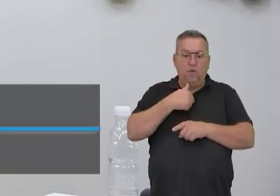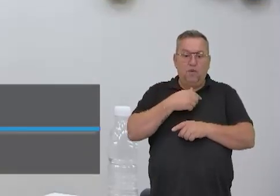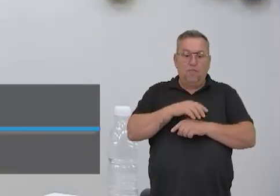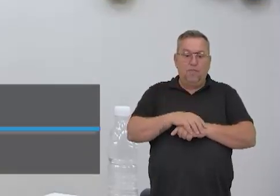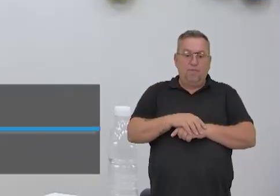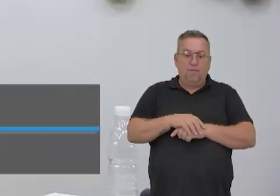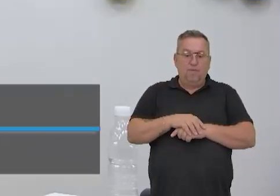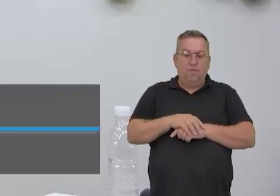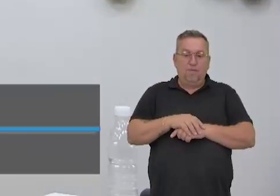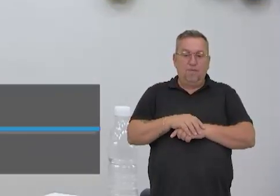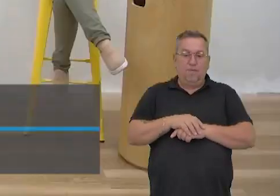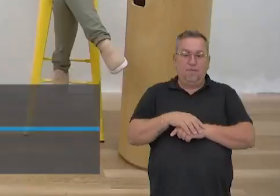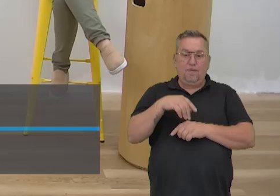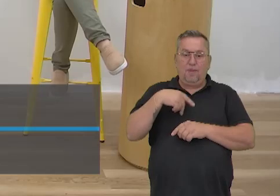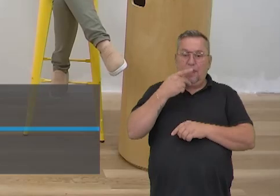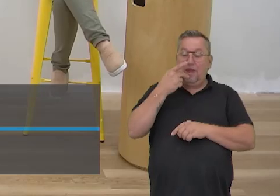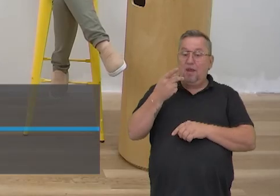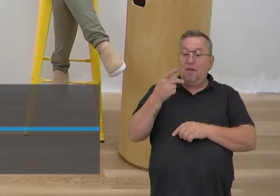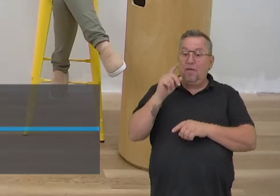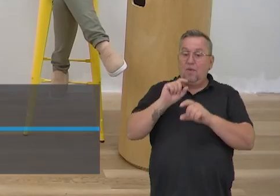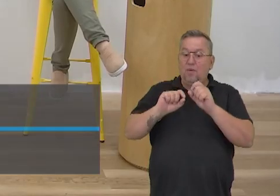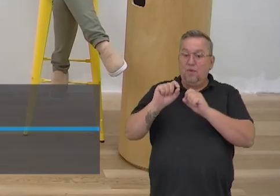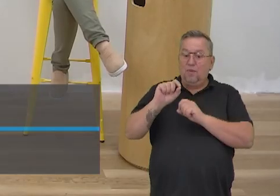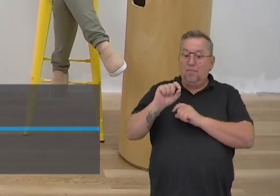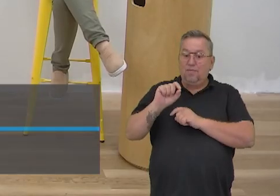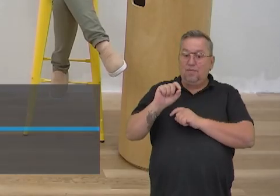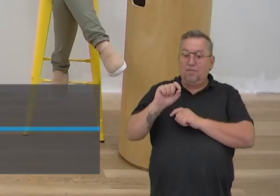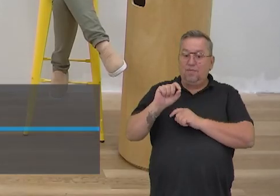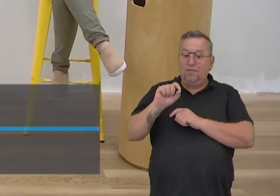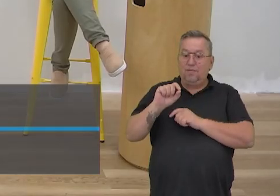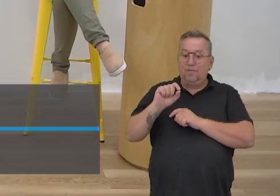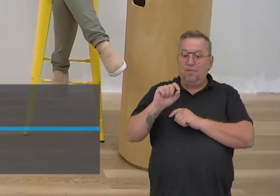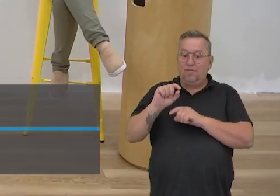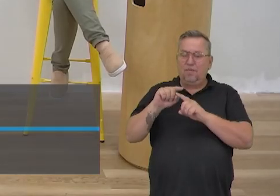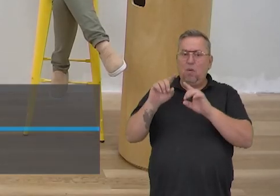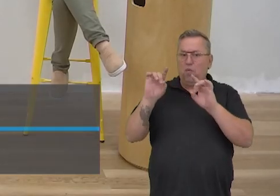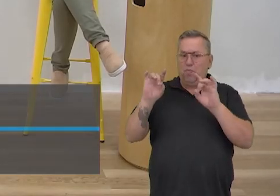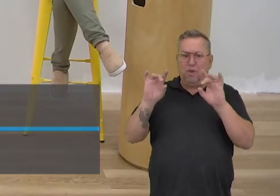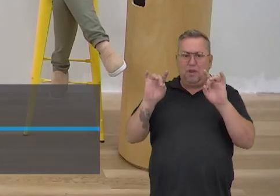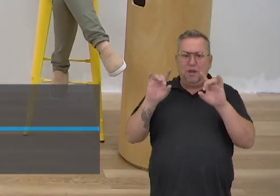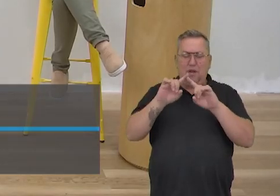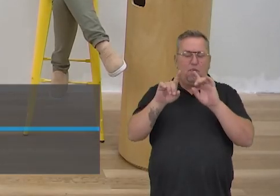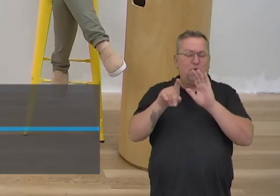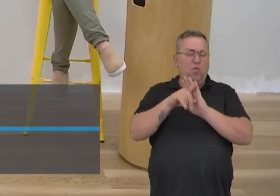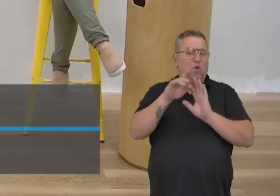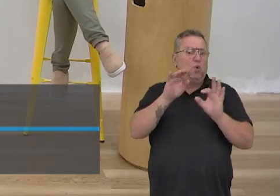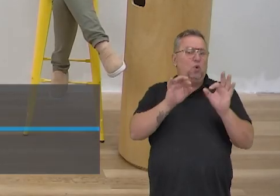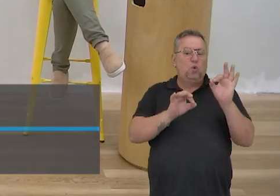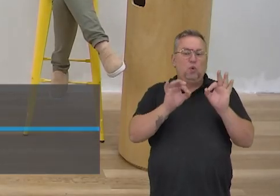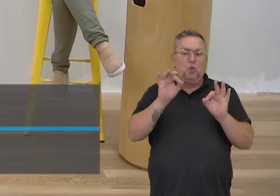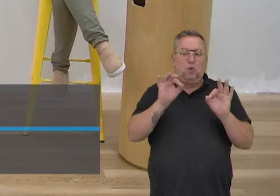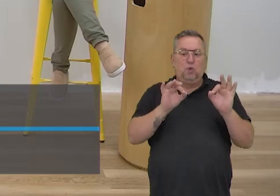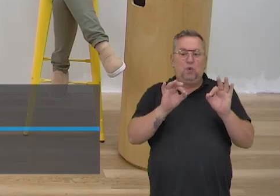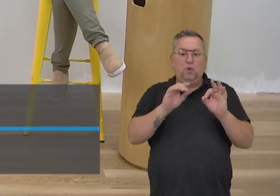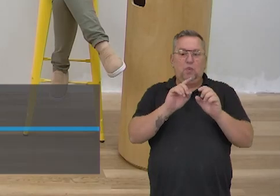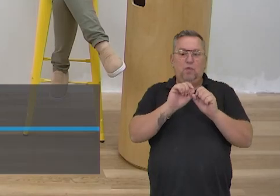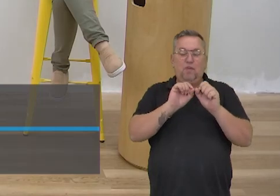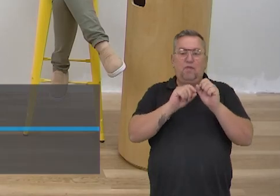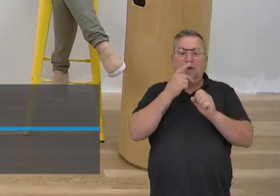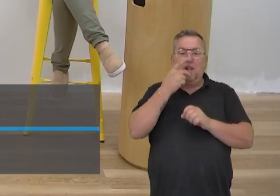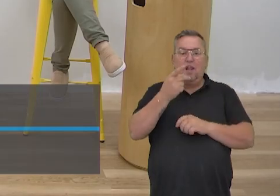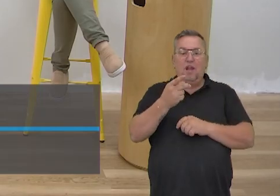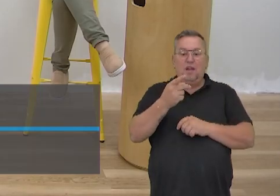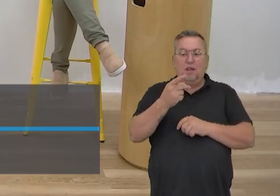muito. Porque ele pegou era um especialista na área jurídica para